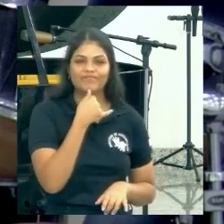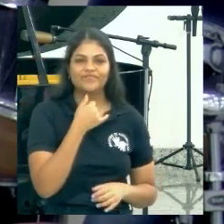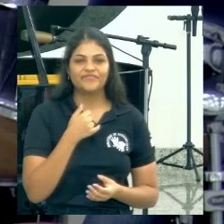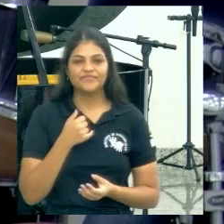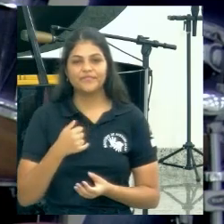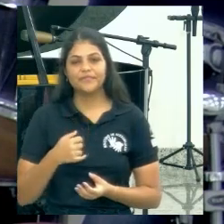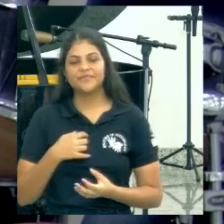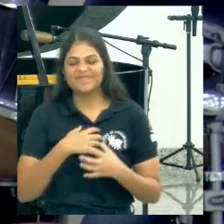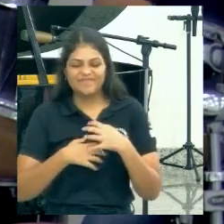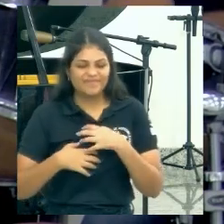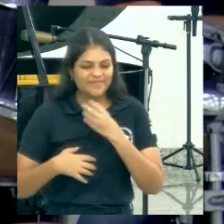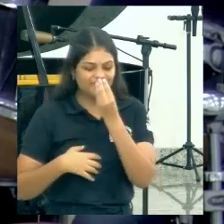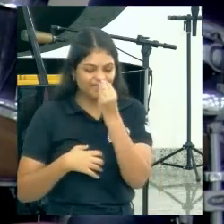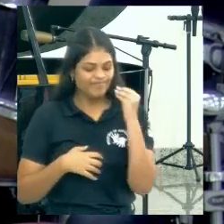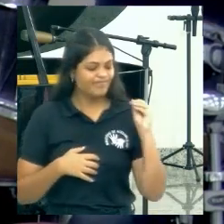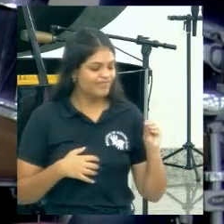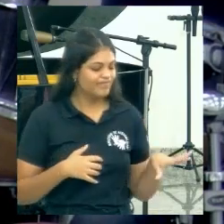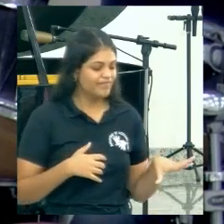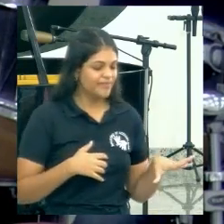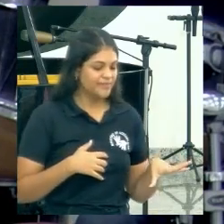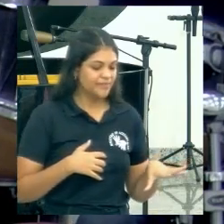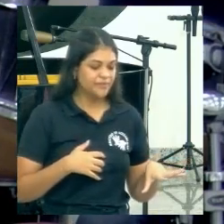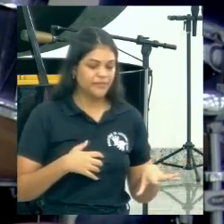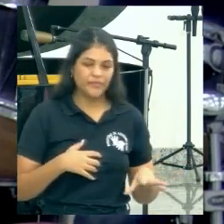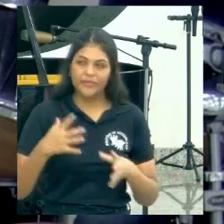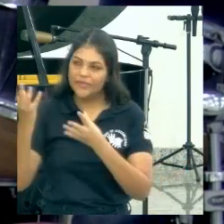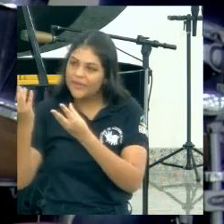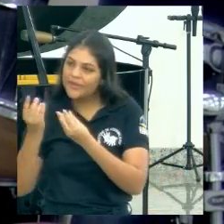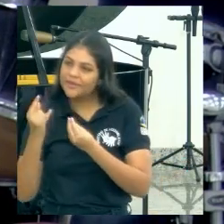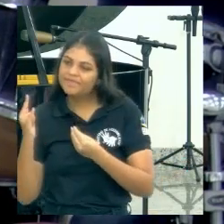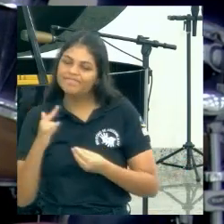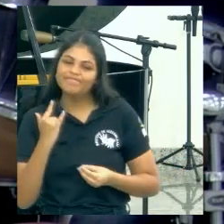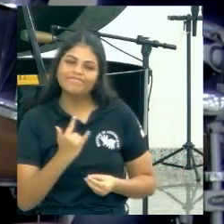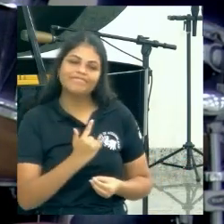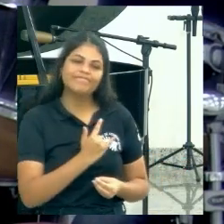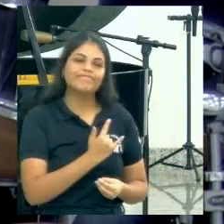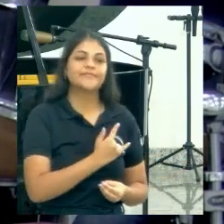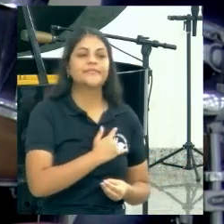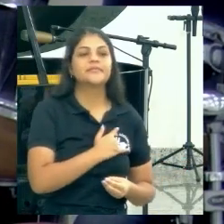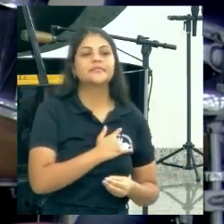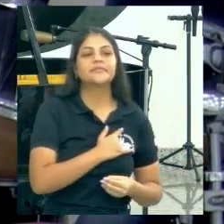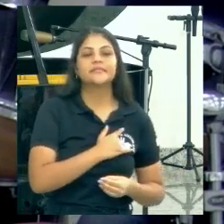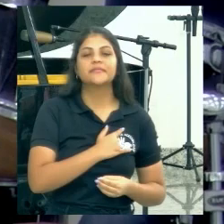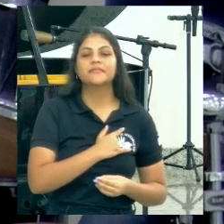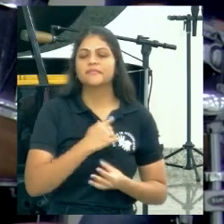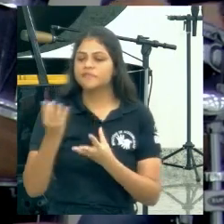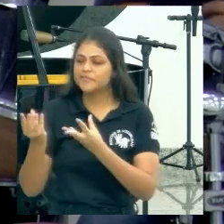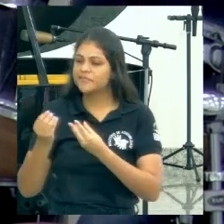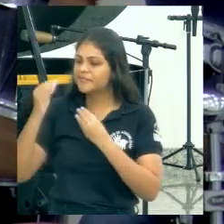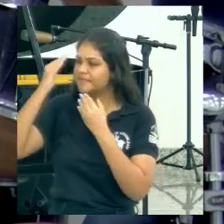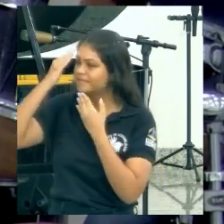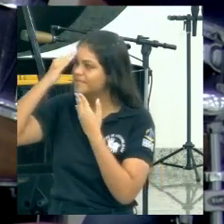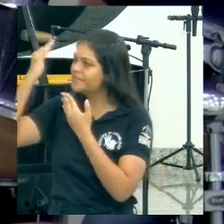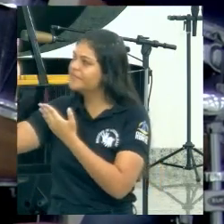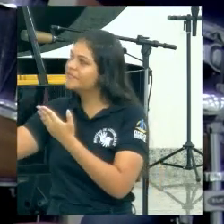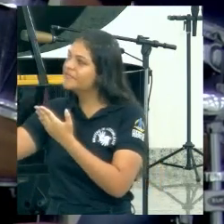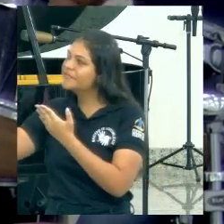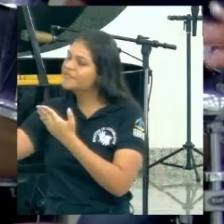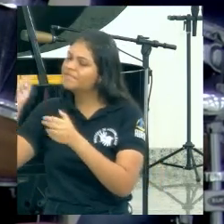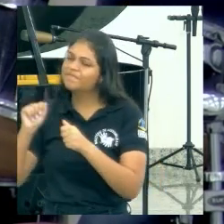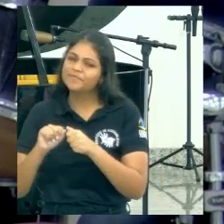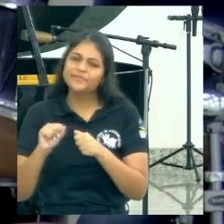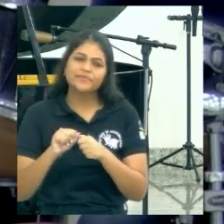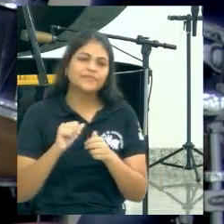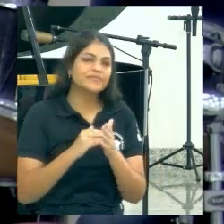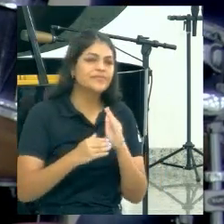ser rejeitado quando se deu amor. A dor de não receber um obrigado quando se fez tudo quanto